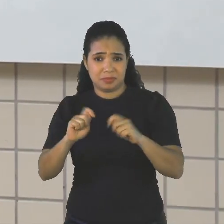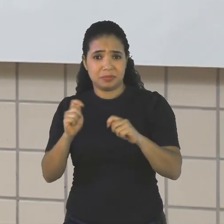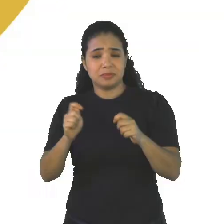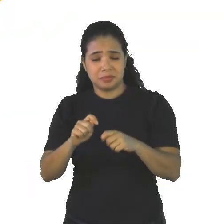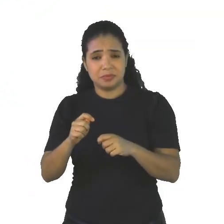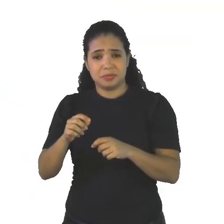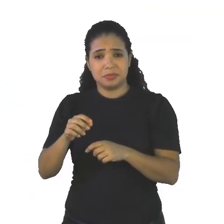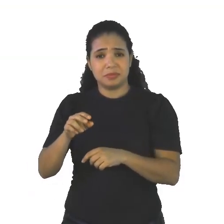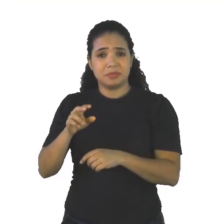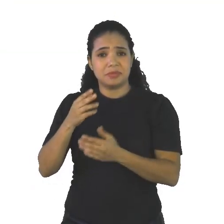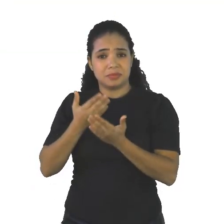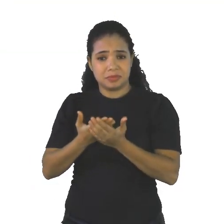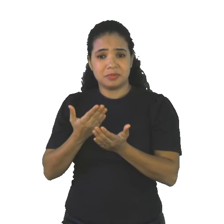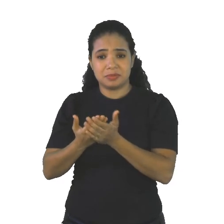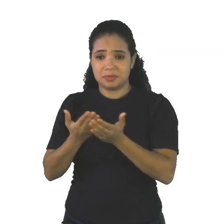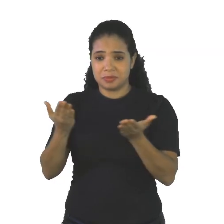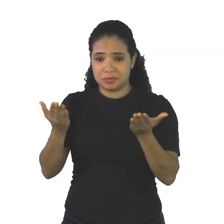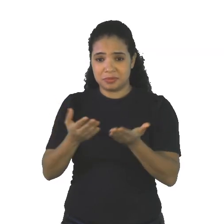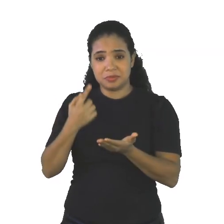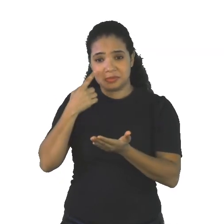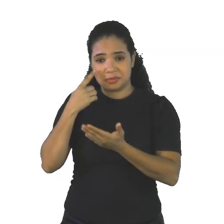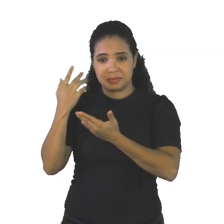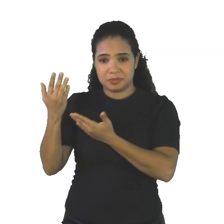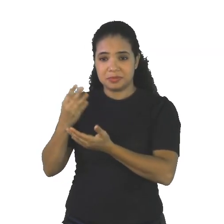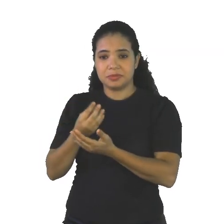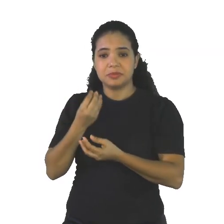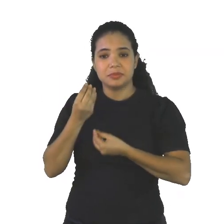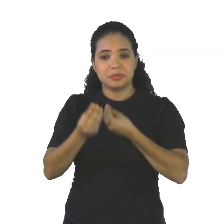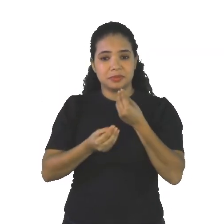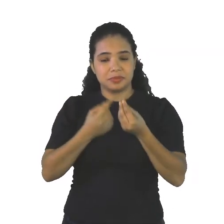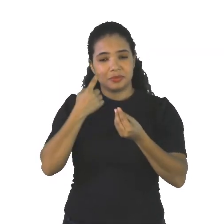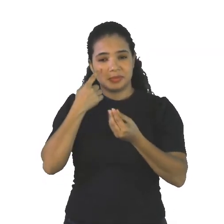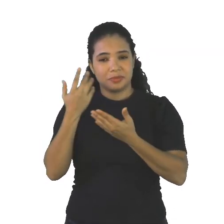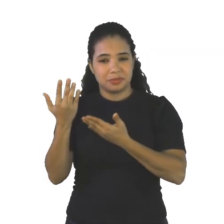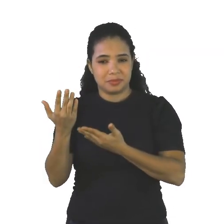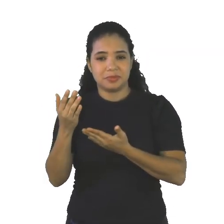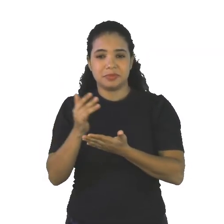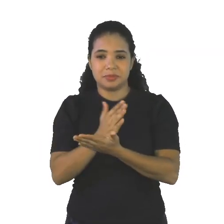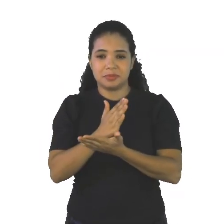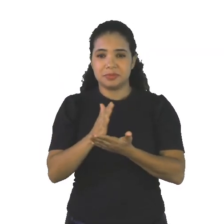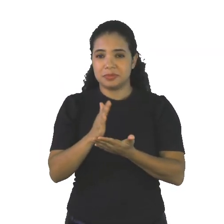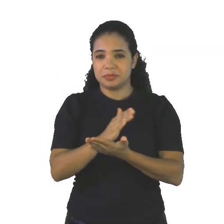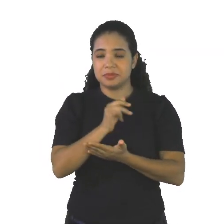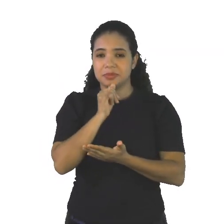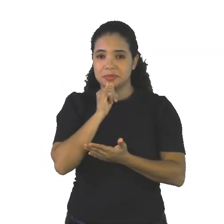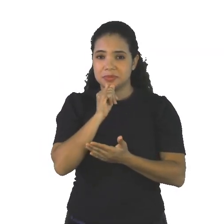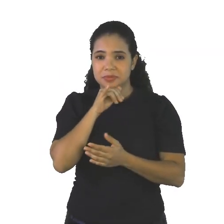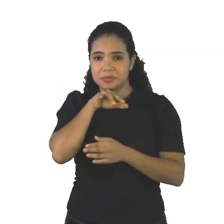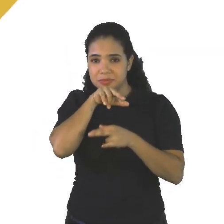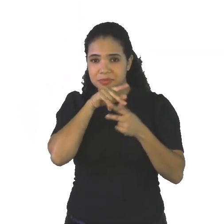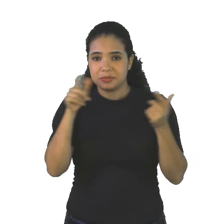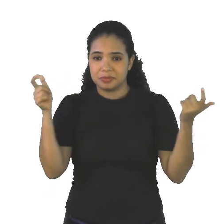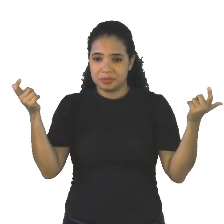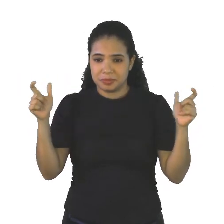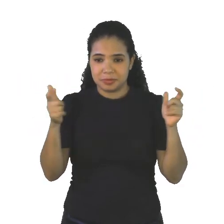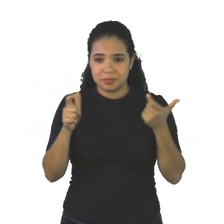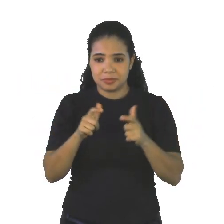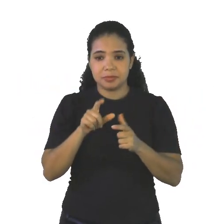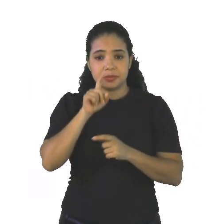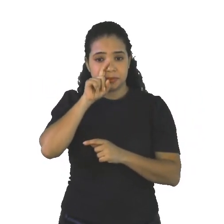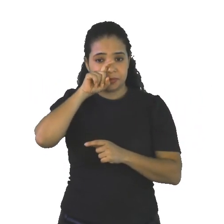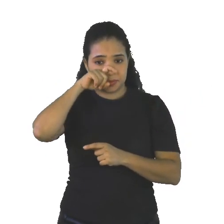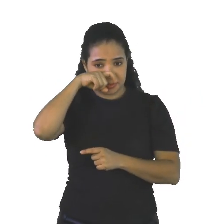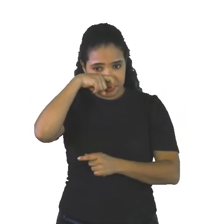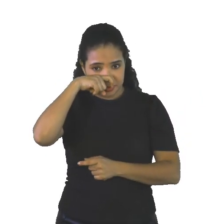na nossa aula de hoje, tá? Vamos lá ver na tela de vocês alguns exemplos de animais de extinção?